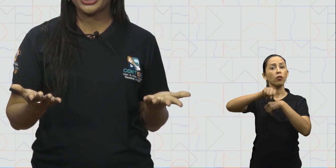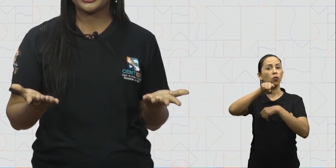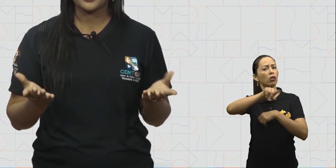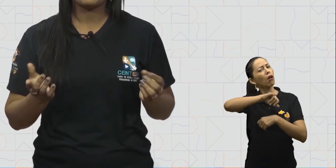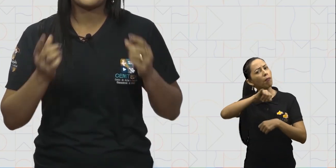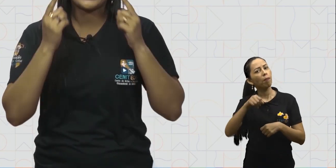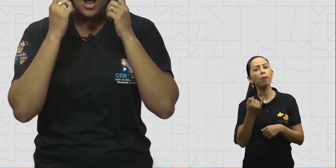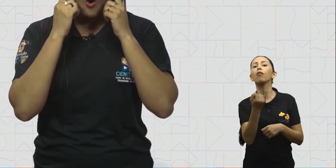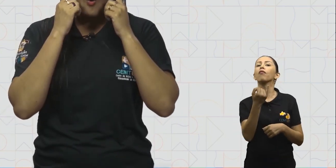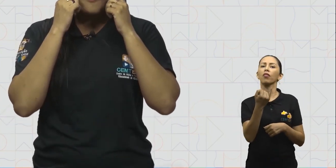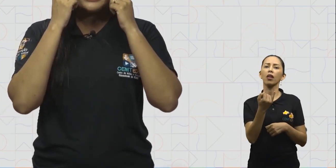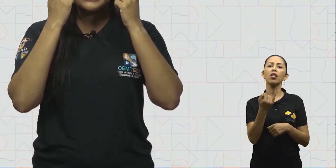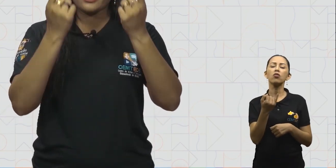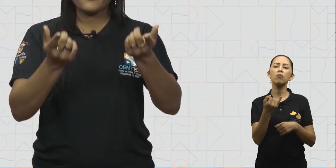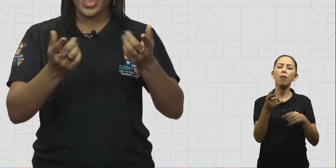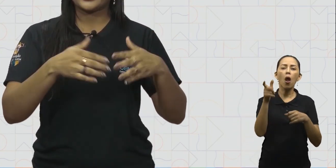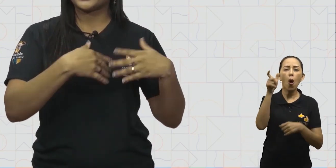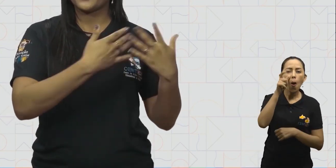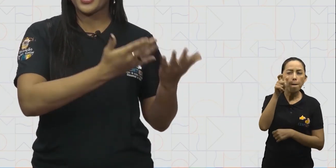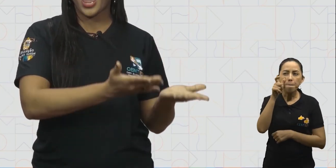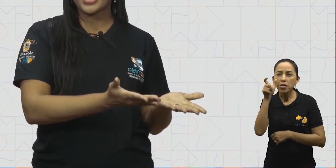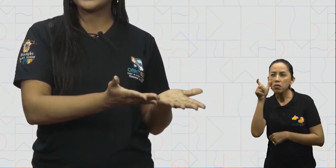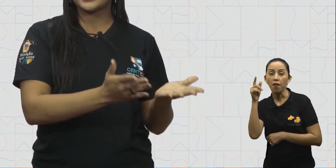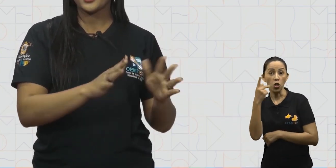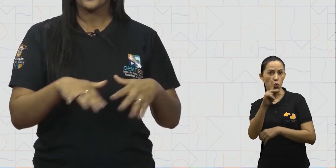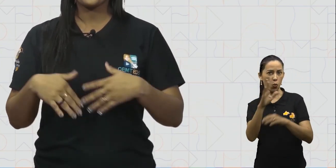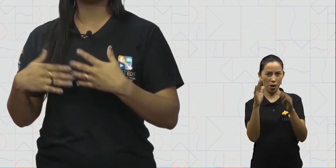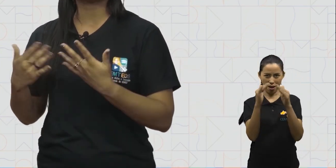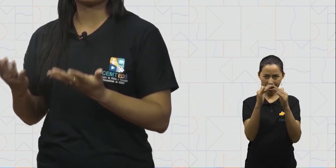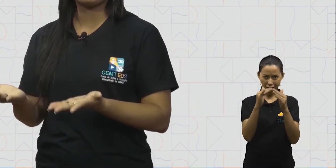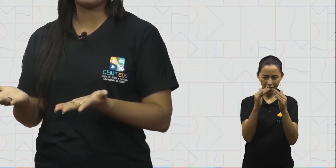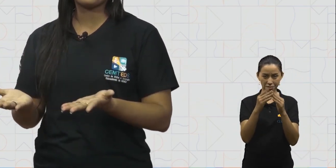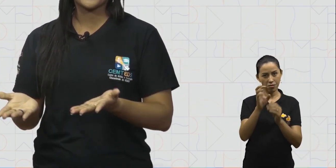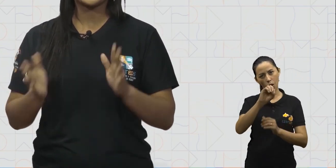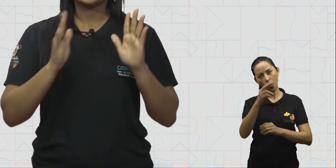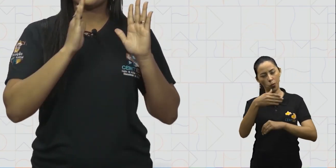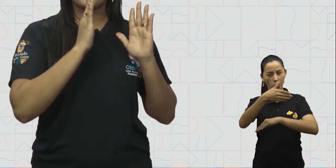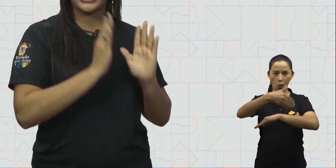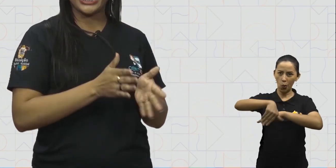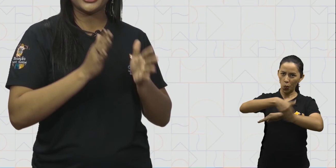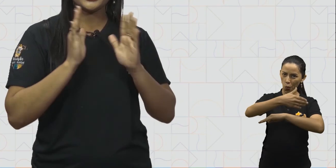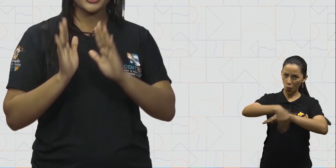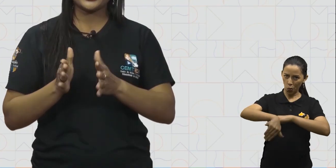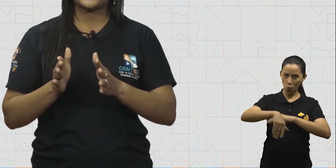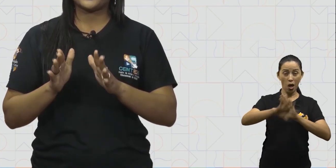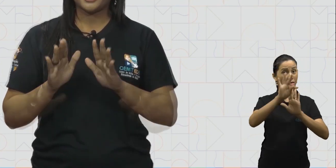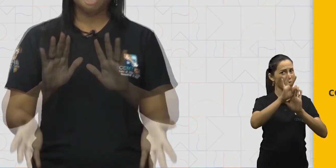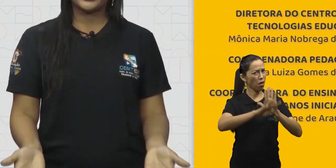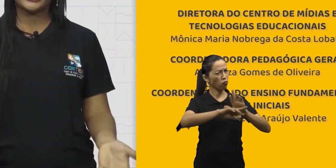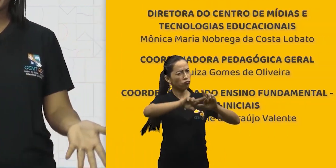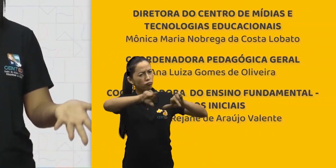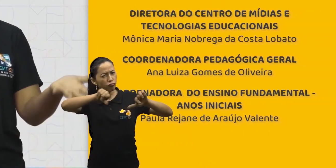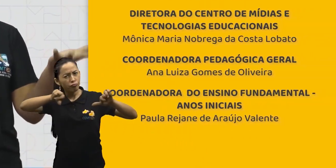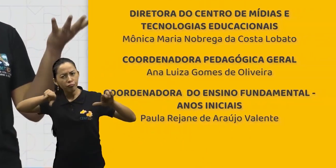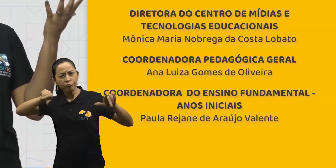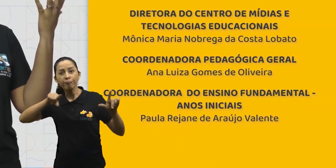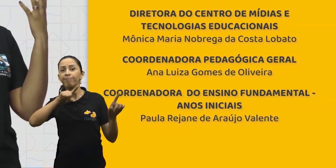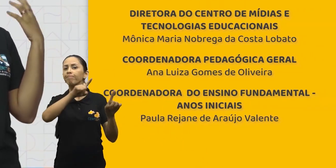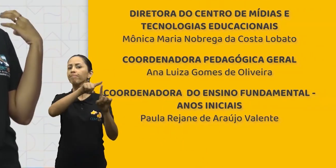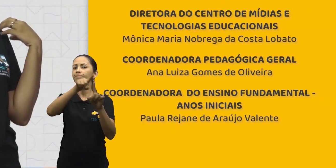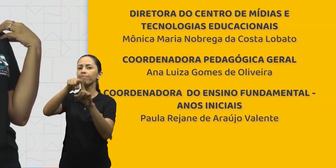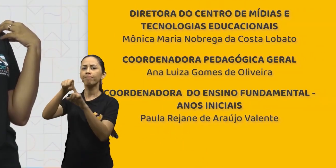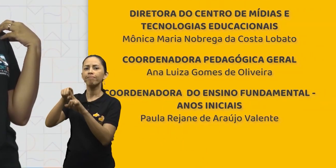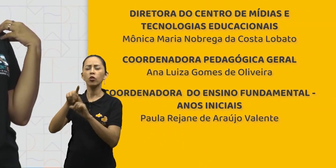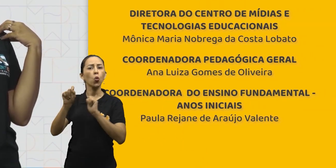Aproveite para observar na sua casa ou na rua diferentes textos e o que cada um